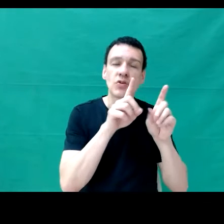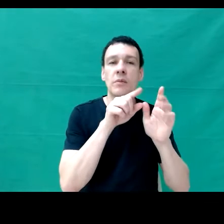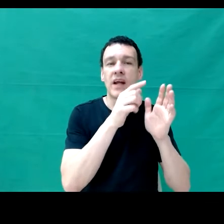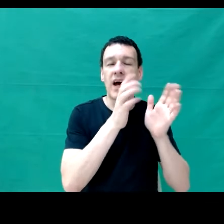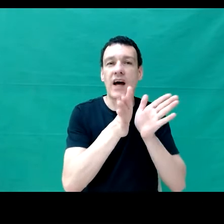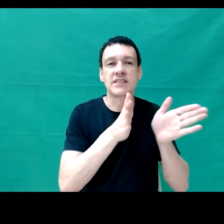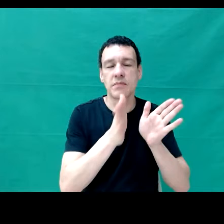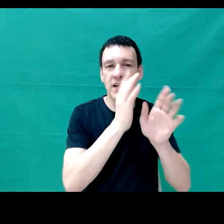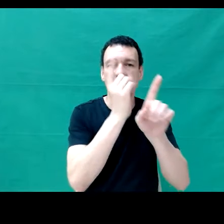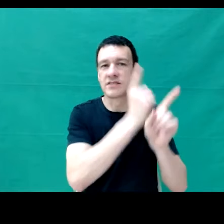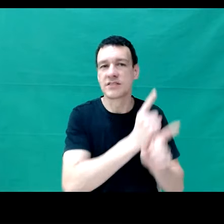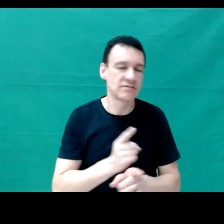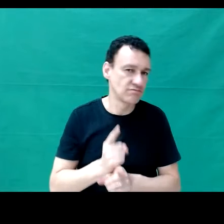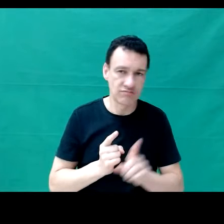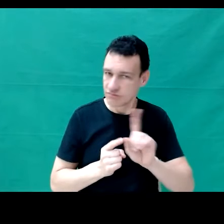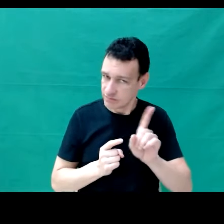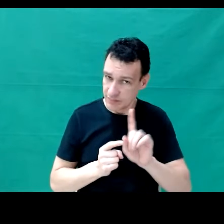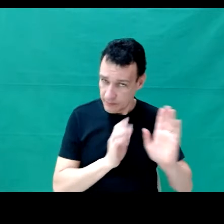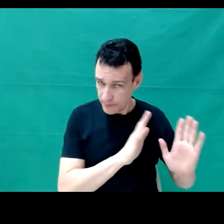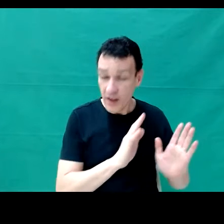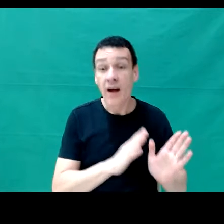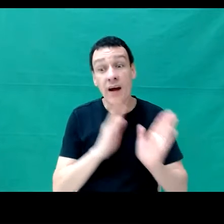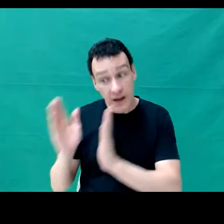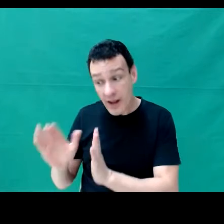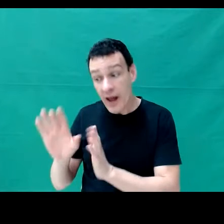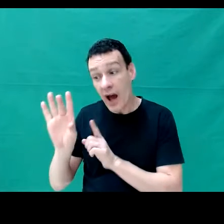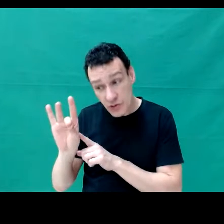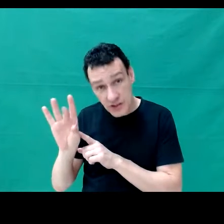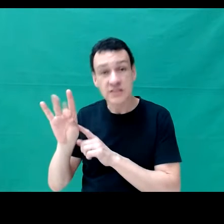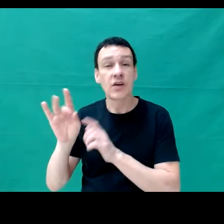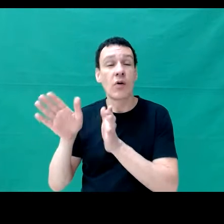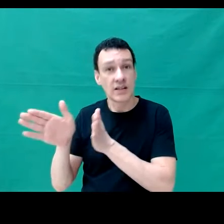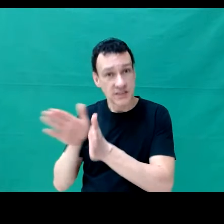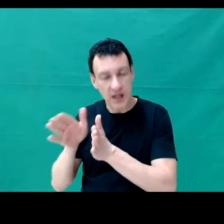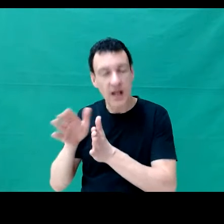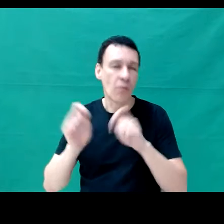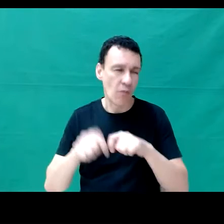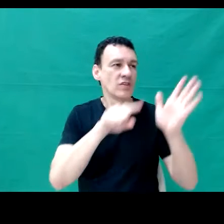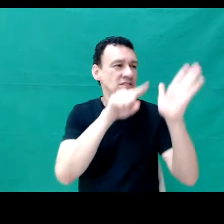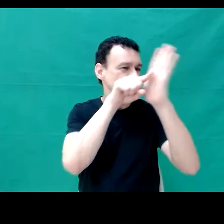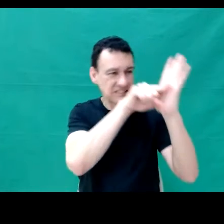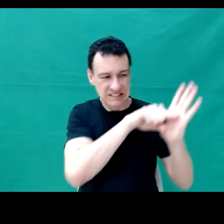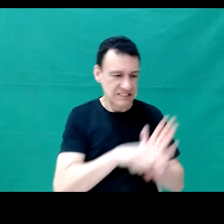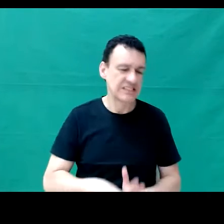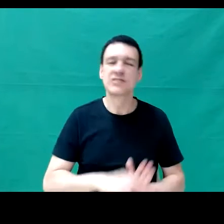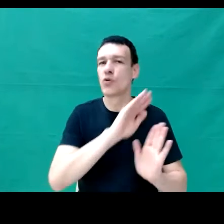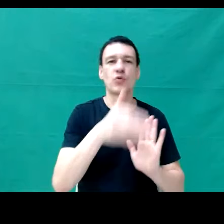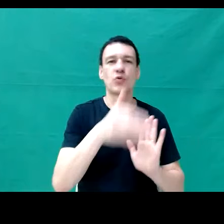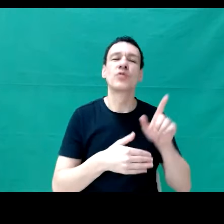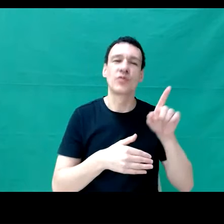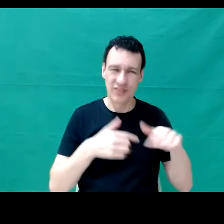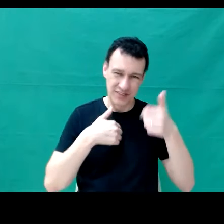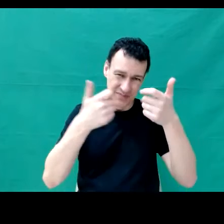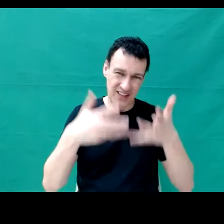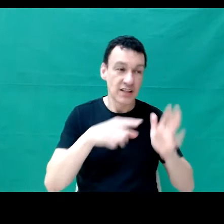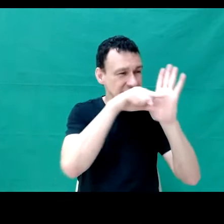gente fala de automação e acessibilidade, a gente fala de um novo universo, né? Ele se enquadra sim na parte de automação de